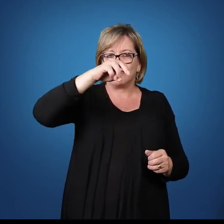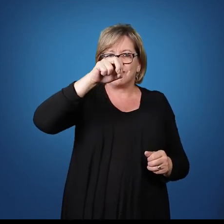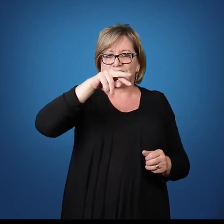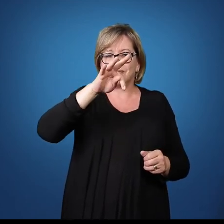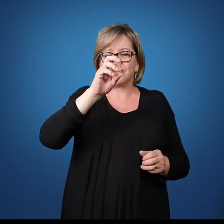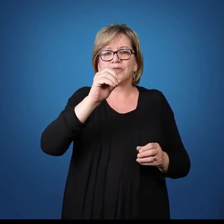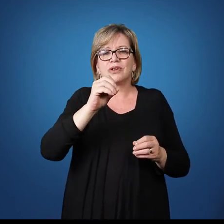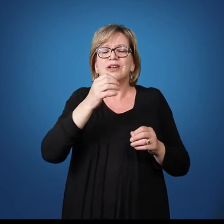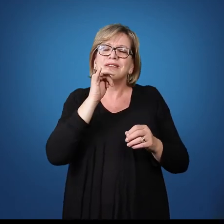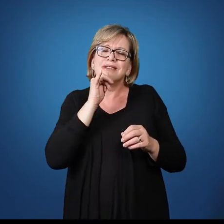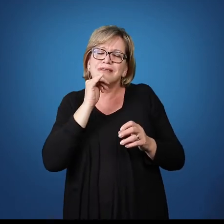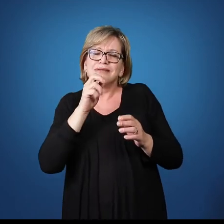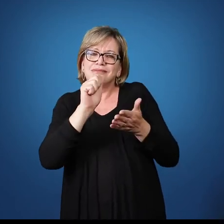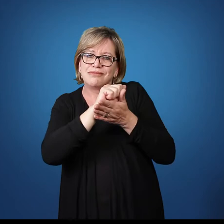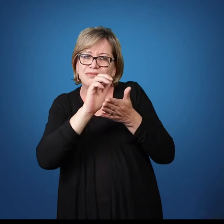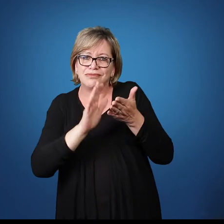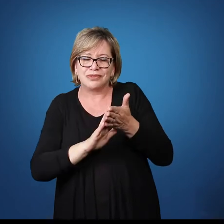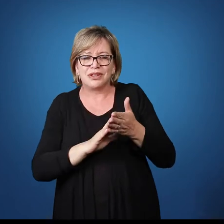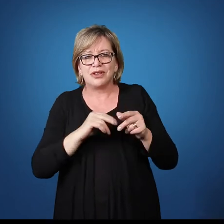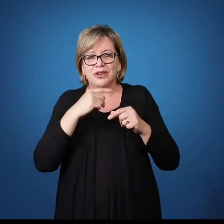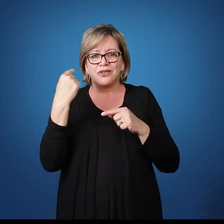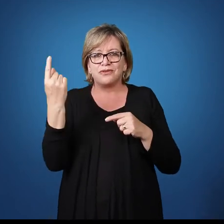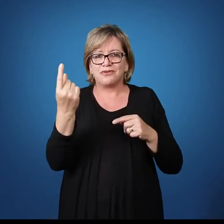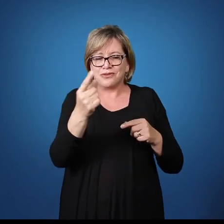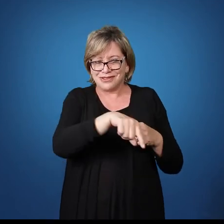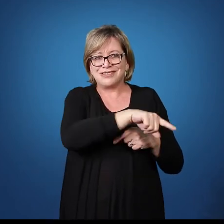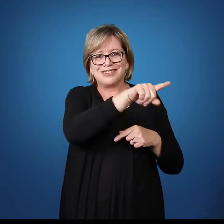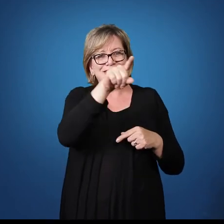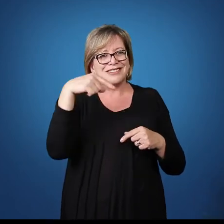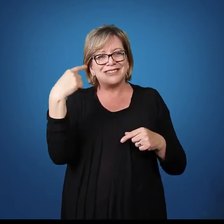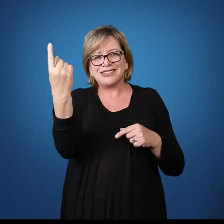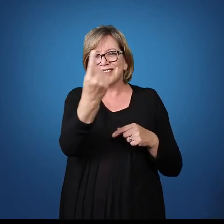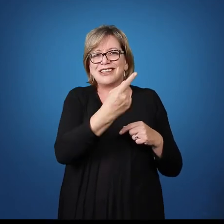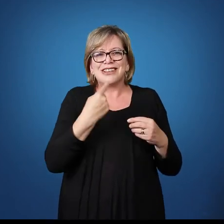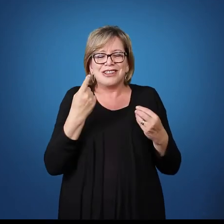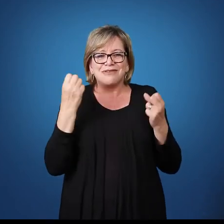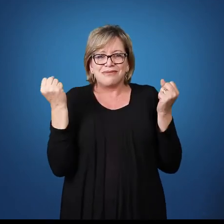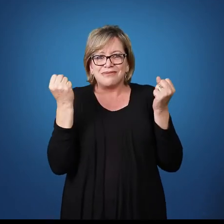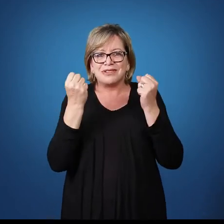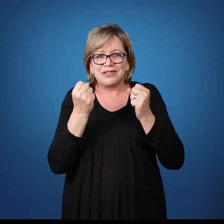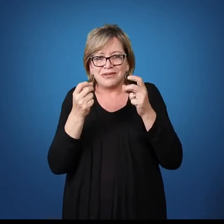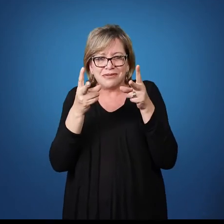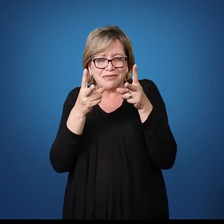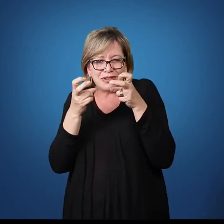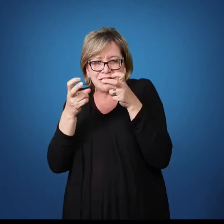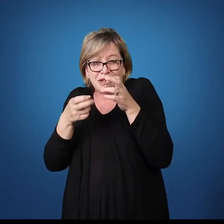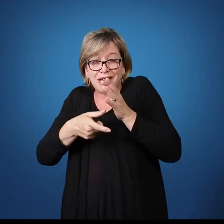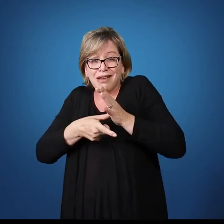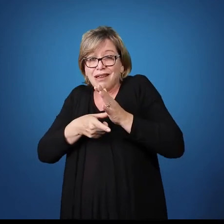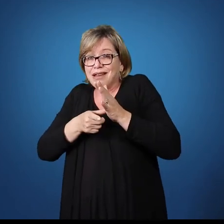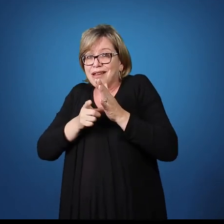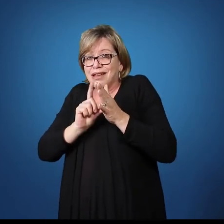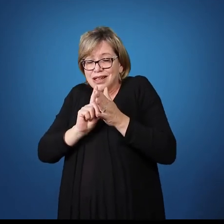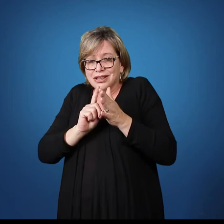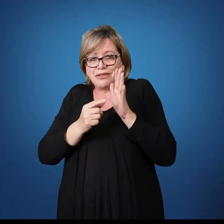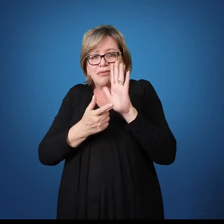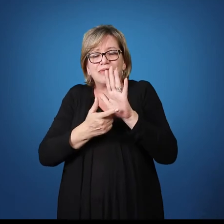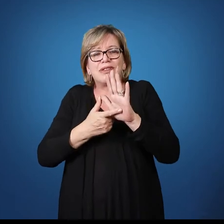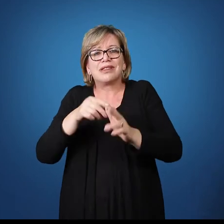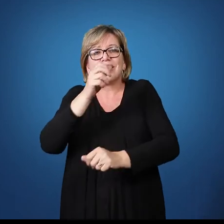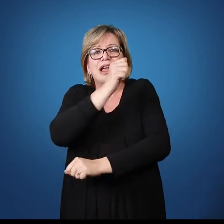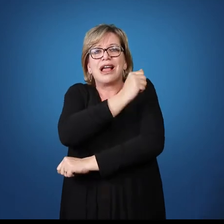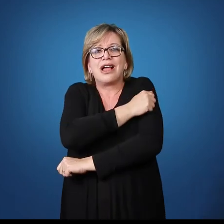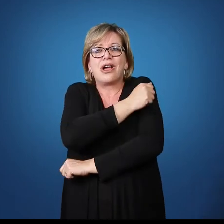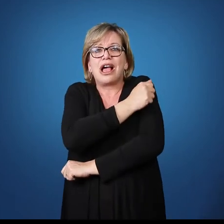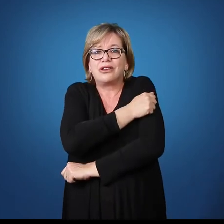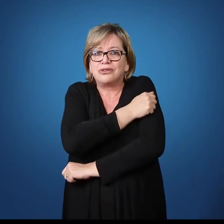atividades que nós fazemos? Então, vocês já podem perceber que na minha primeira fala eu coloquei que os alunos têm que trazer